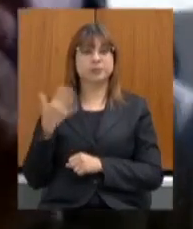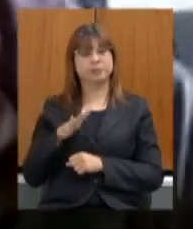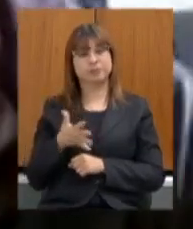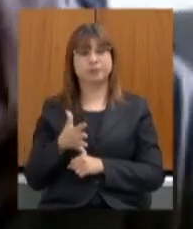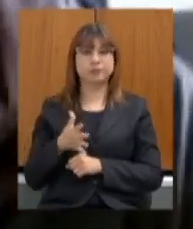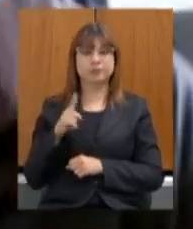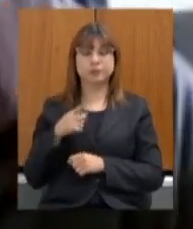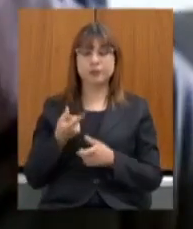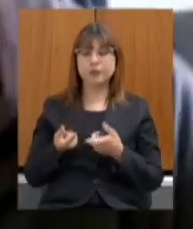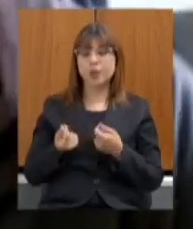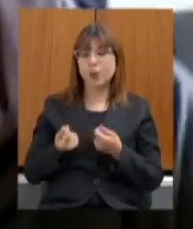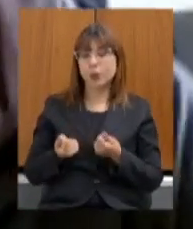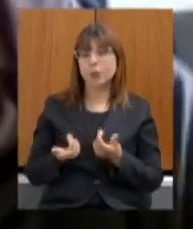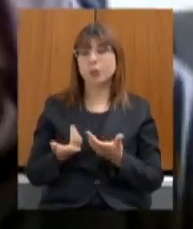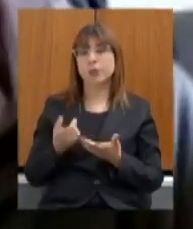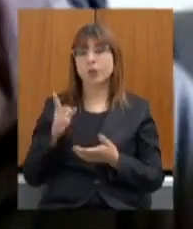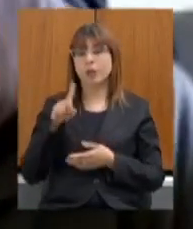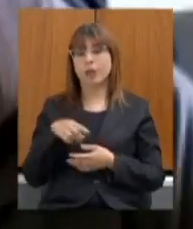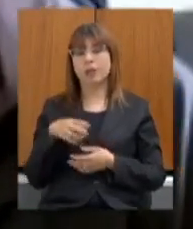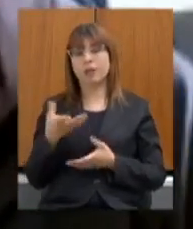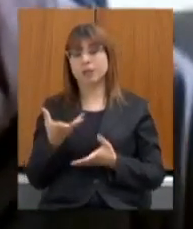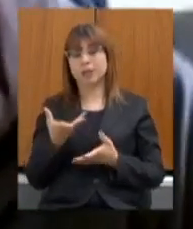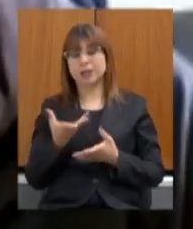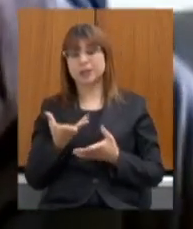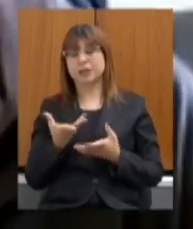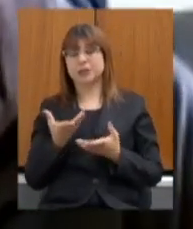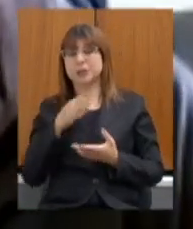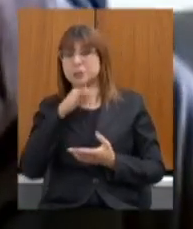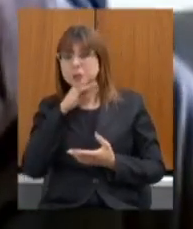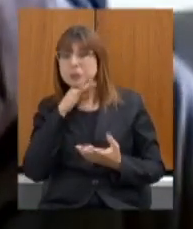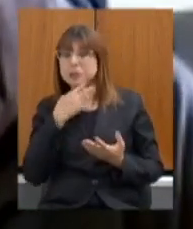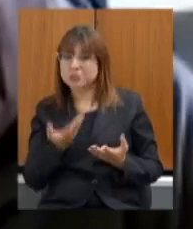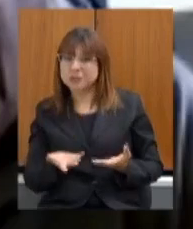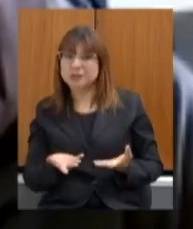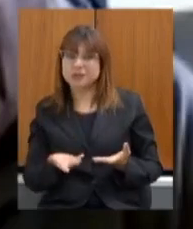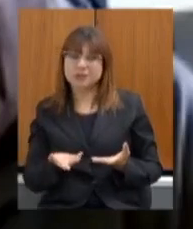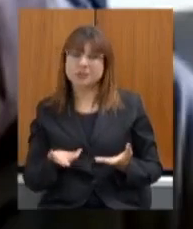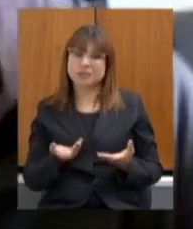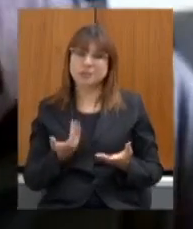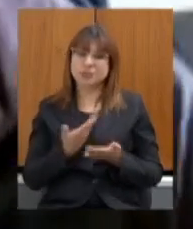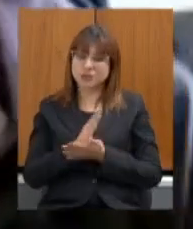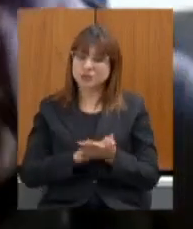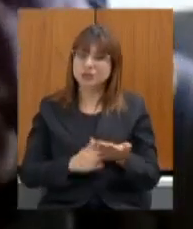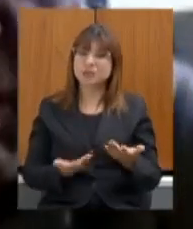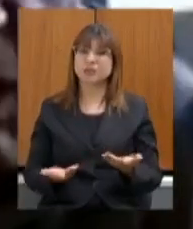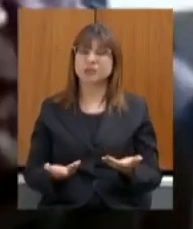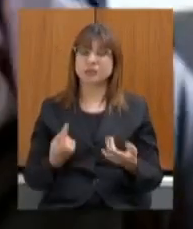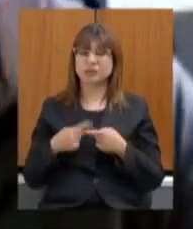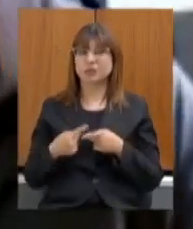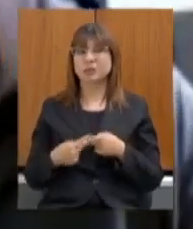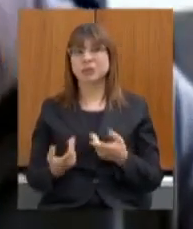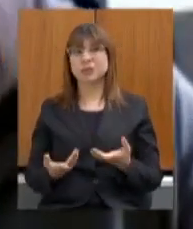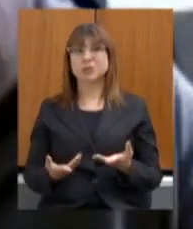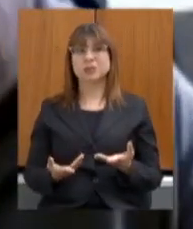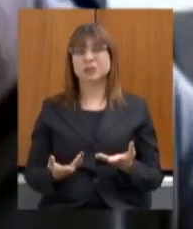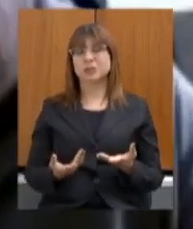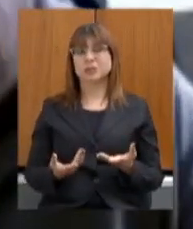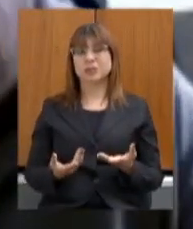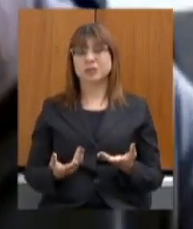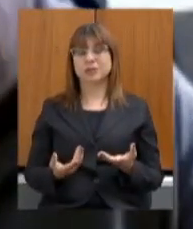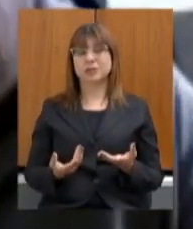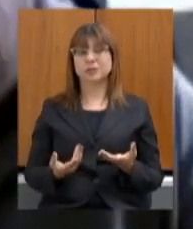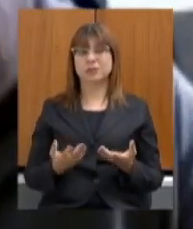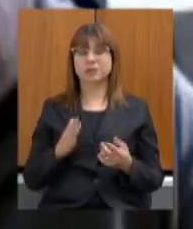economia é uma ciência cruel, ela é antipática porque coloca que só